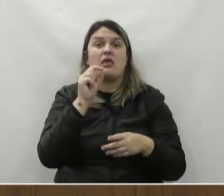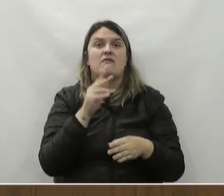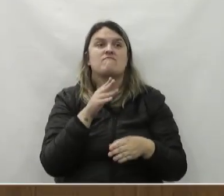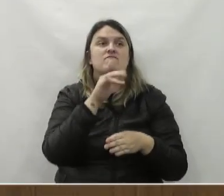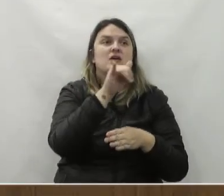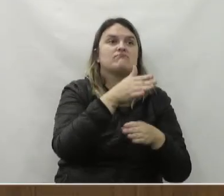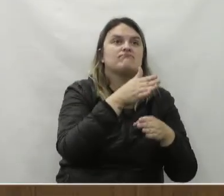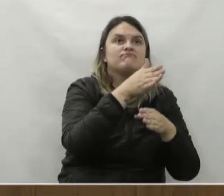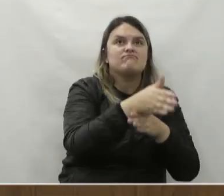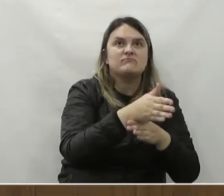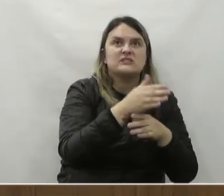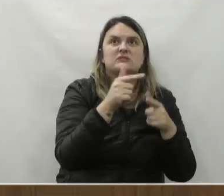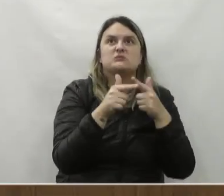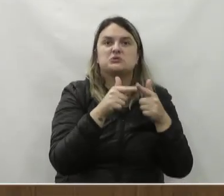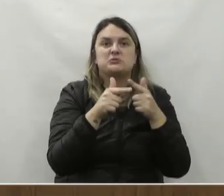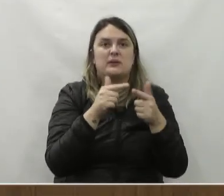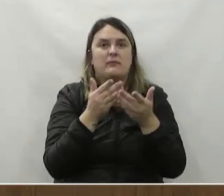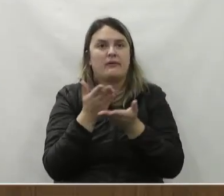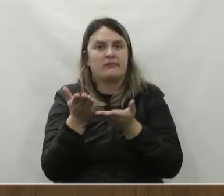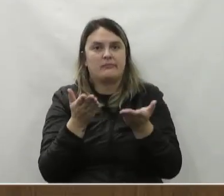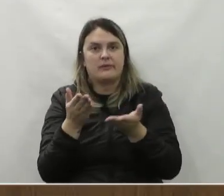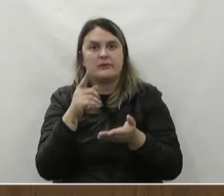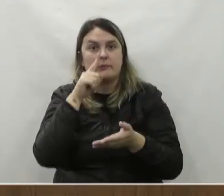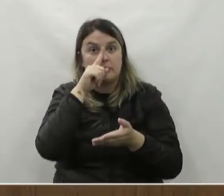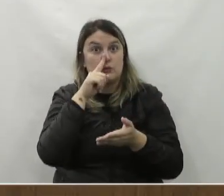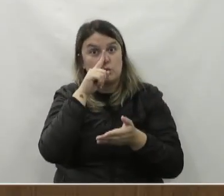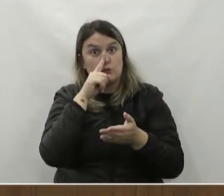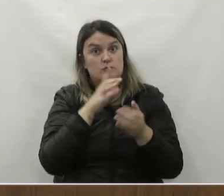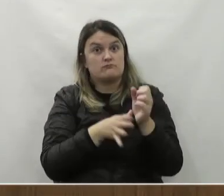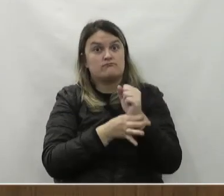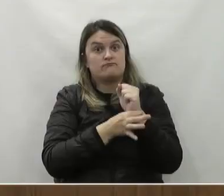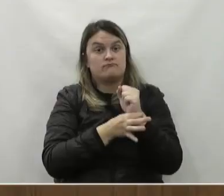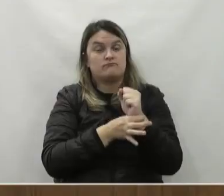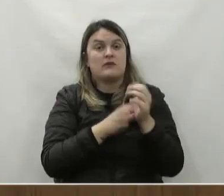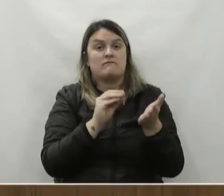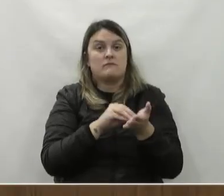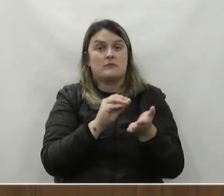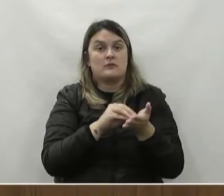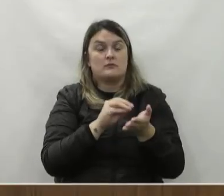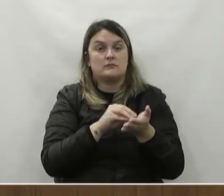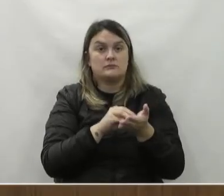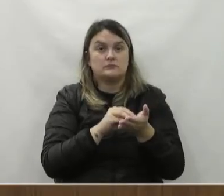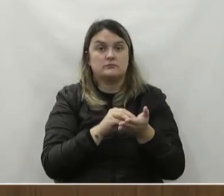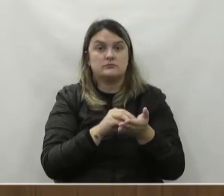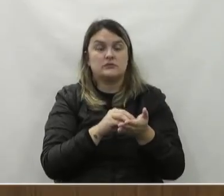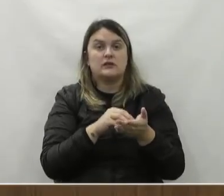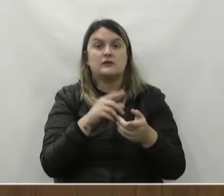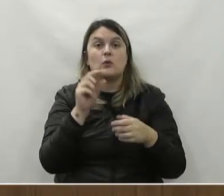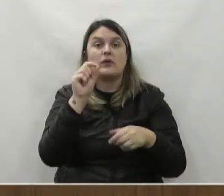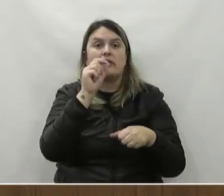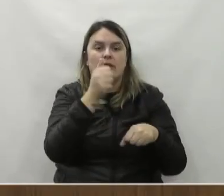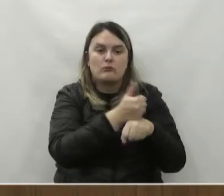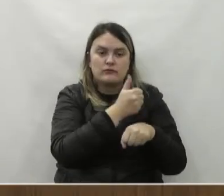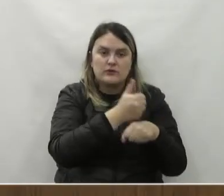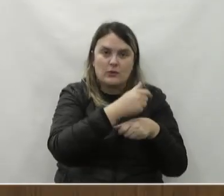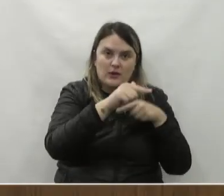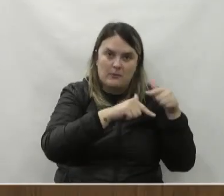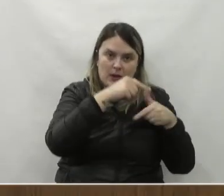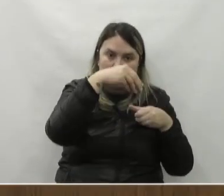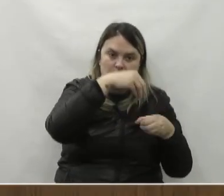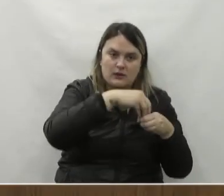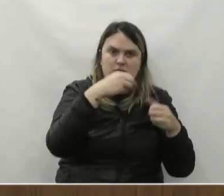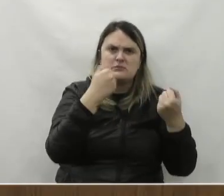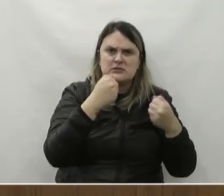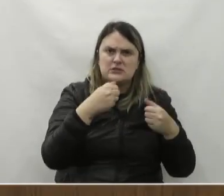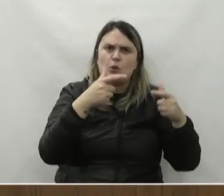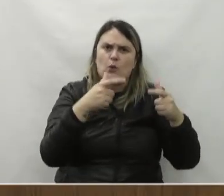população e colocam em risco a segurança e o bem-estar de pacientes e profissionais que utilizam o espaço